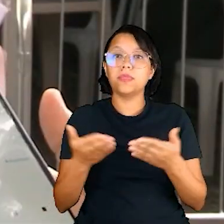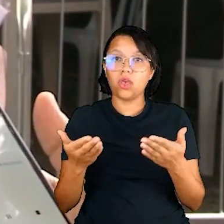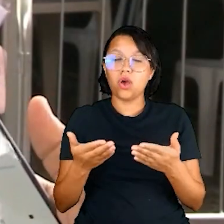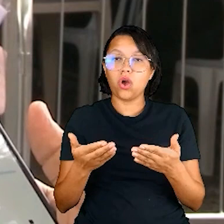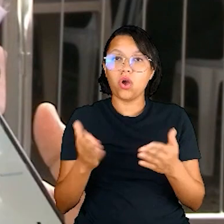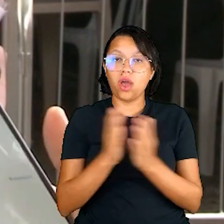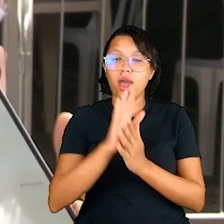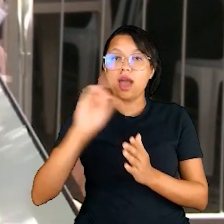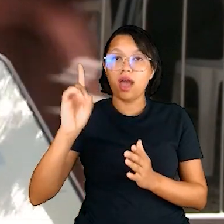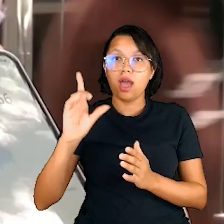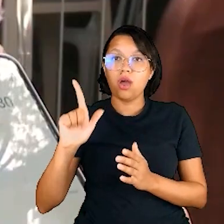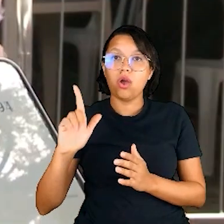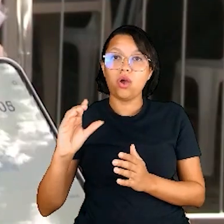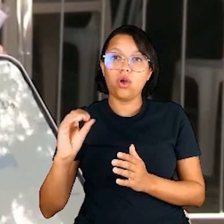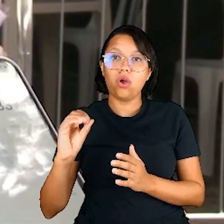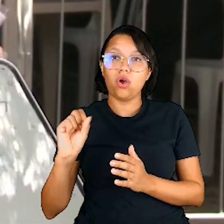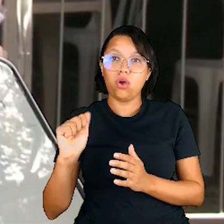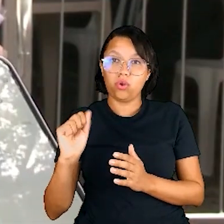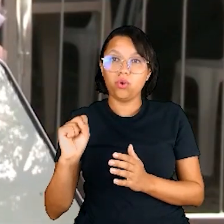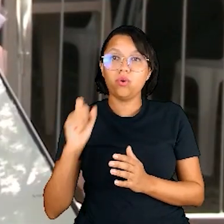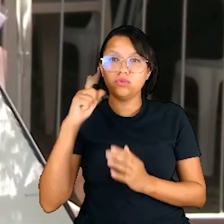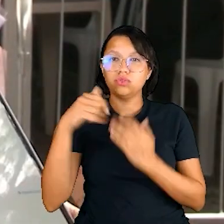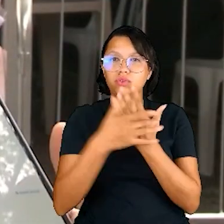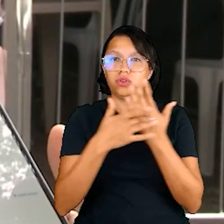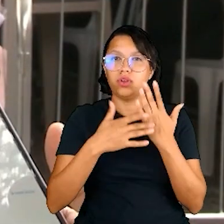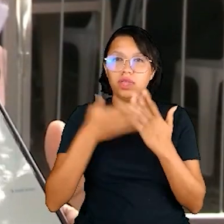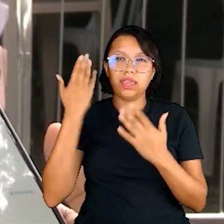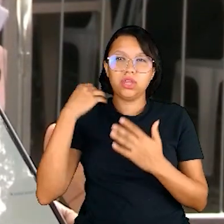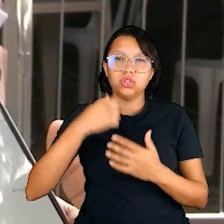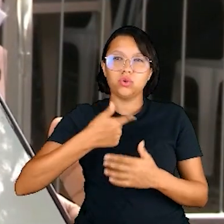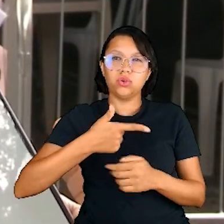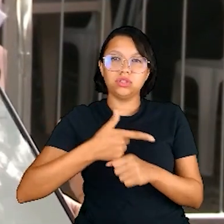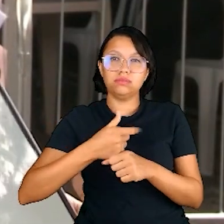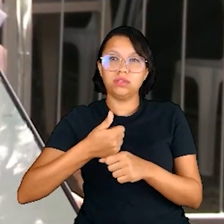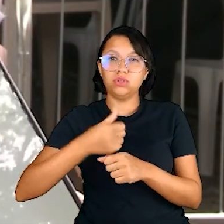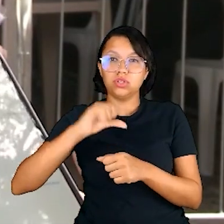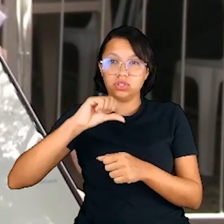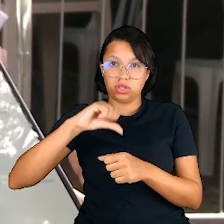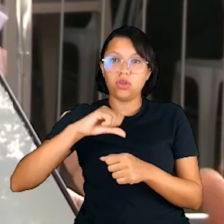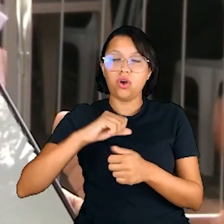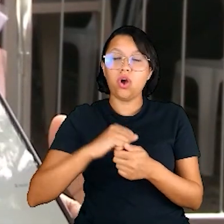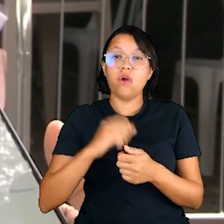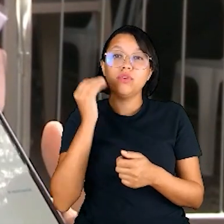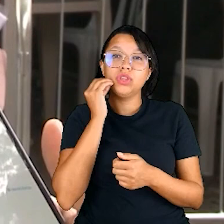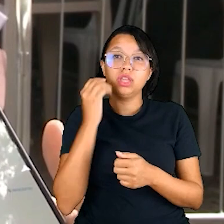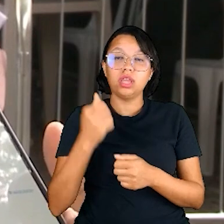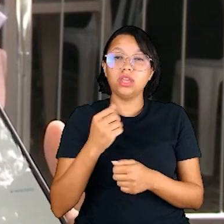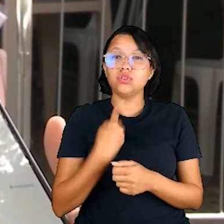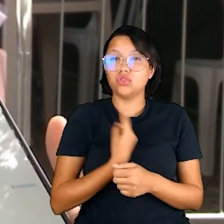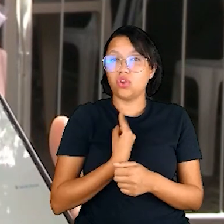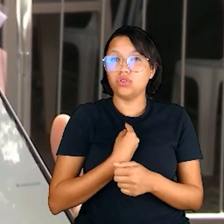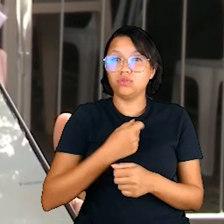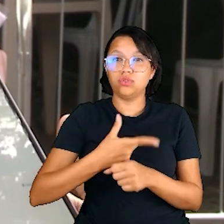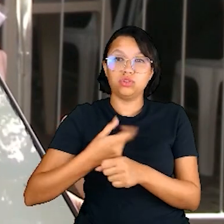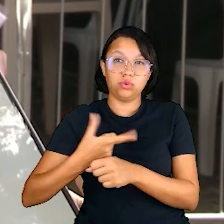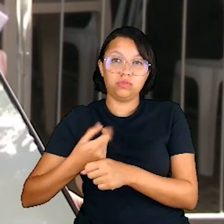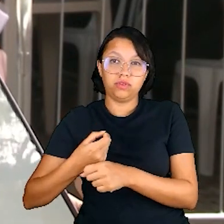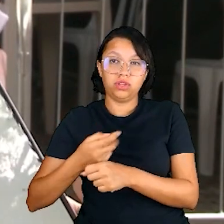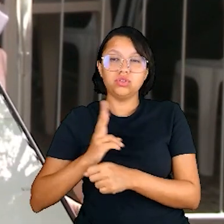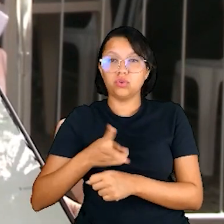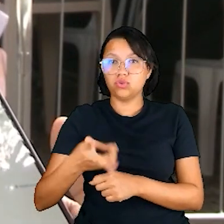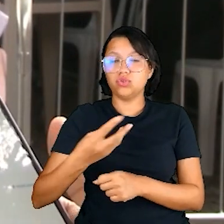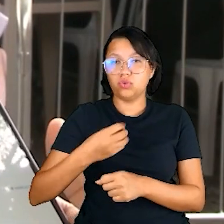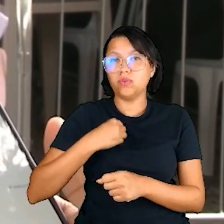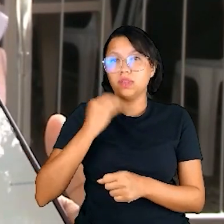Bom, eu consegui, graças a Deus, o Luas. Eu sou deficiente físico desde 2019, então eu tentei sozinho em 2020. Até então, sozinho